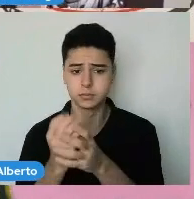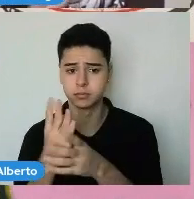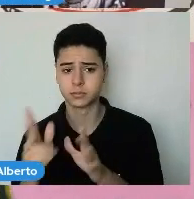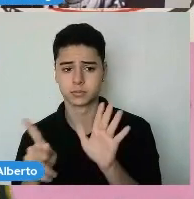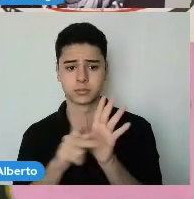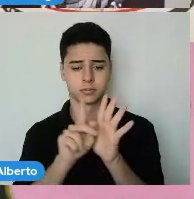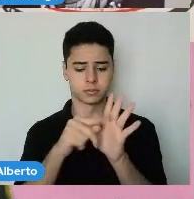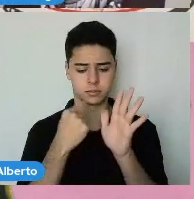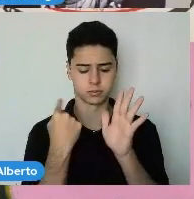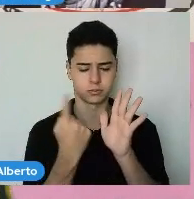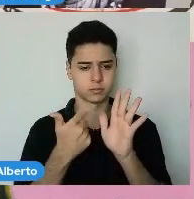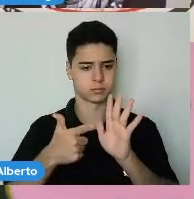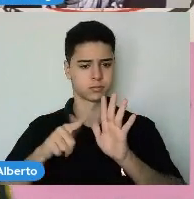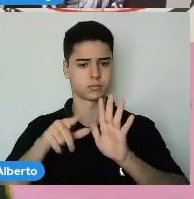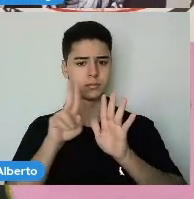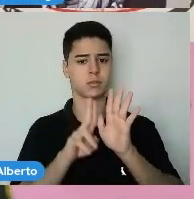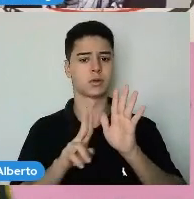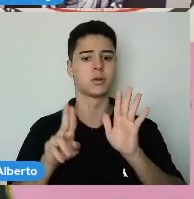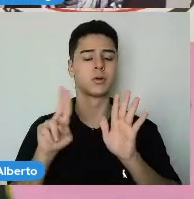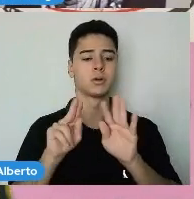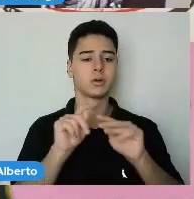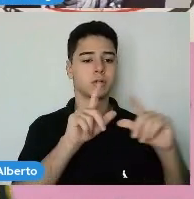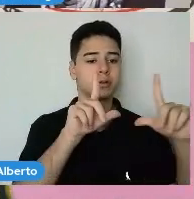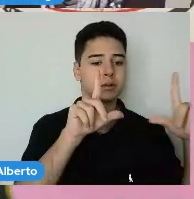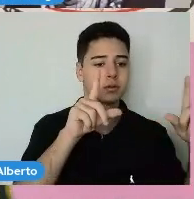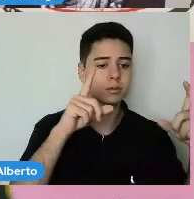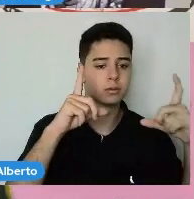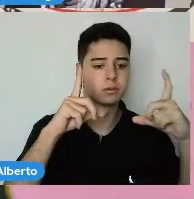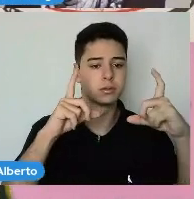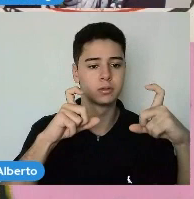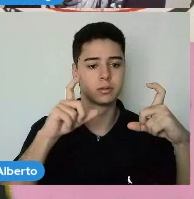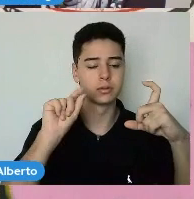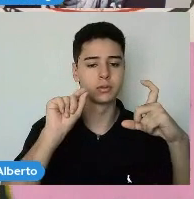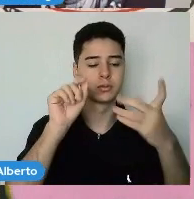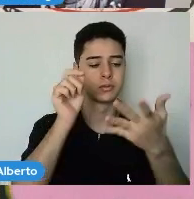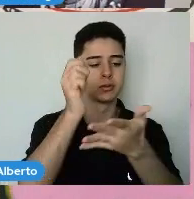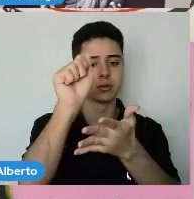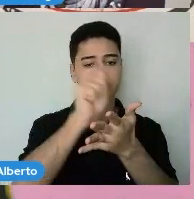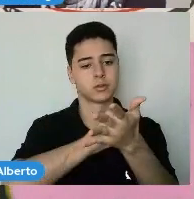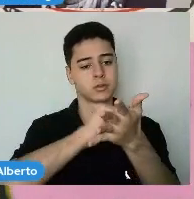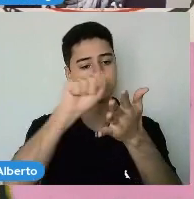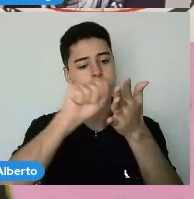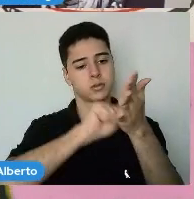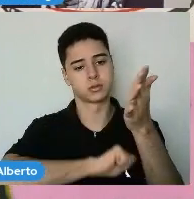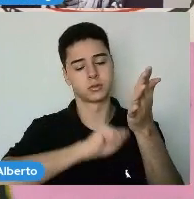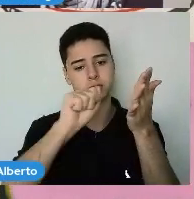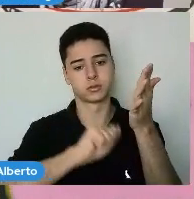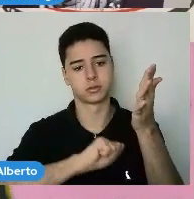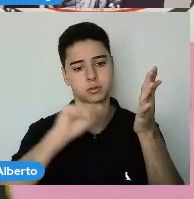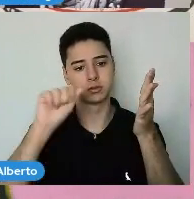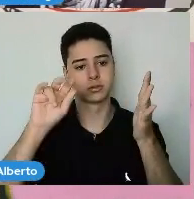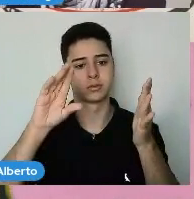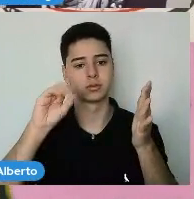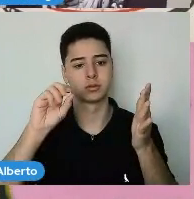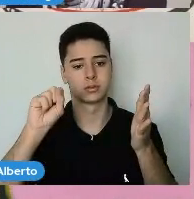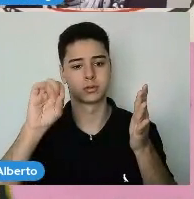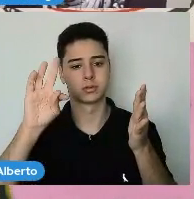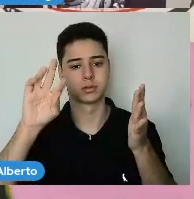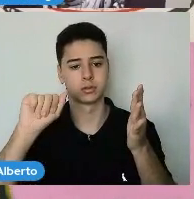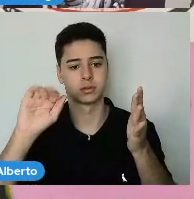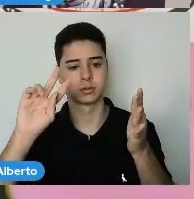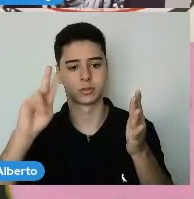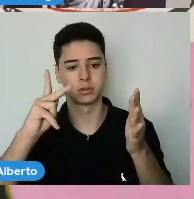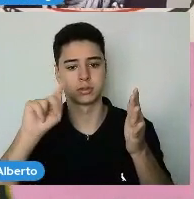eu utilizei uma imagem do grafiteiro Costa H, tá? Um